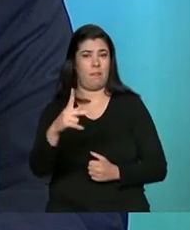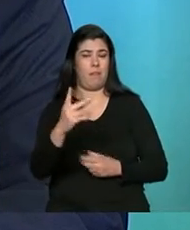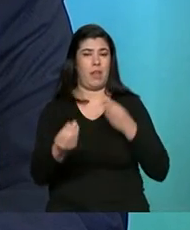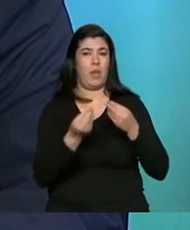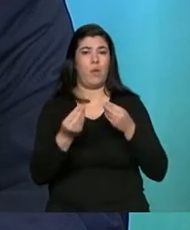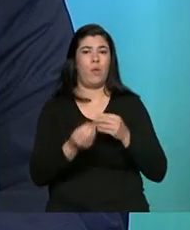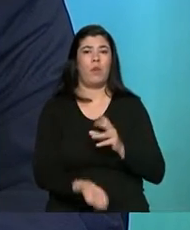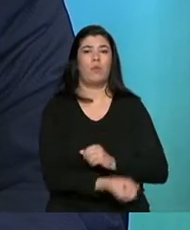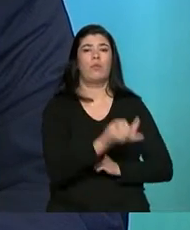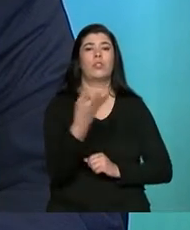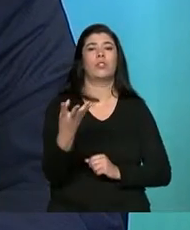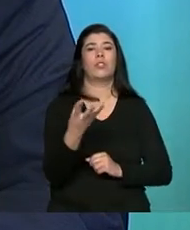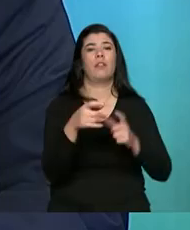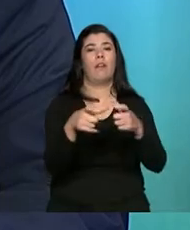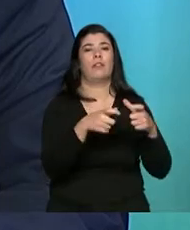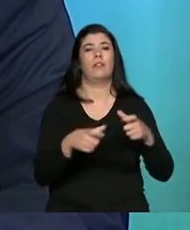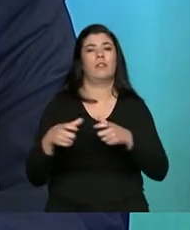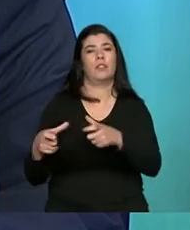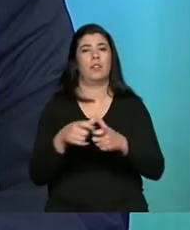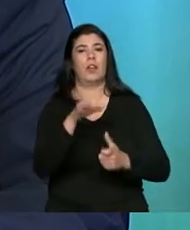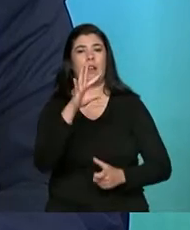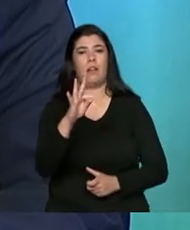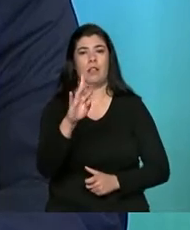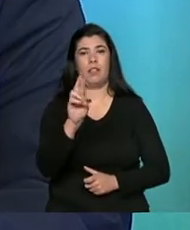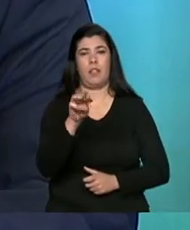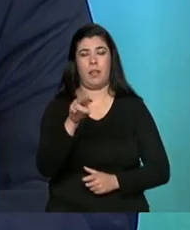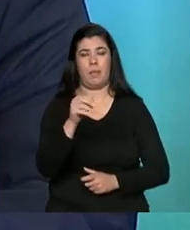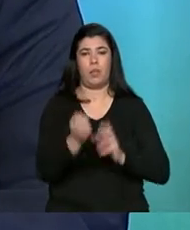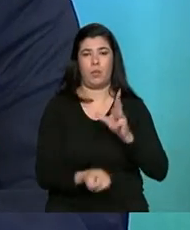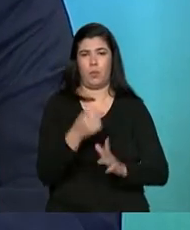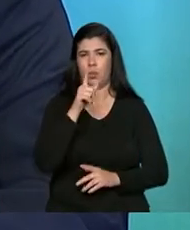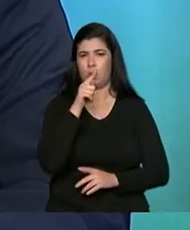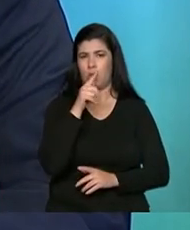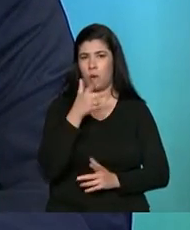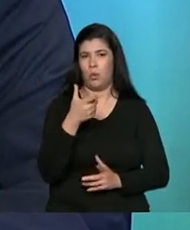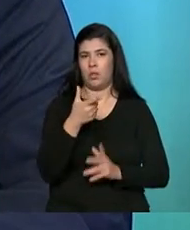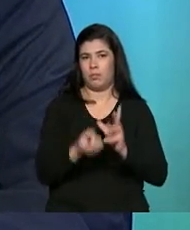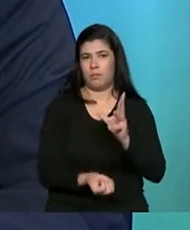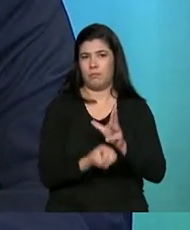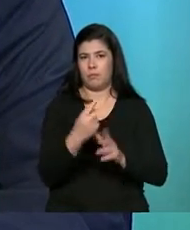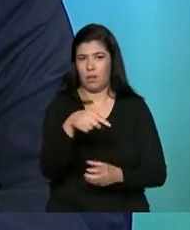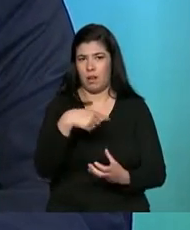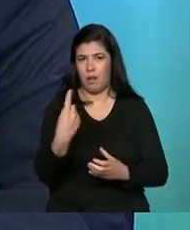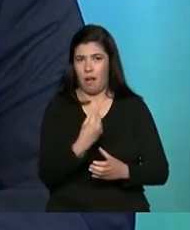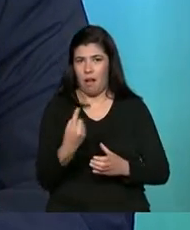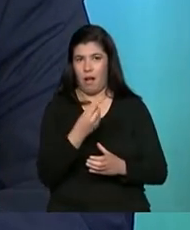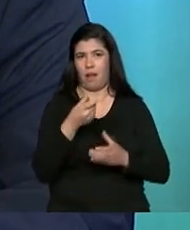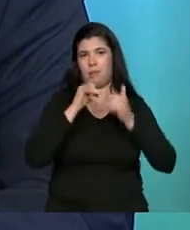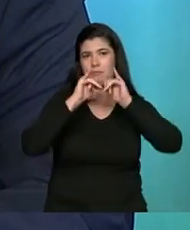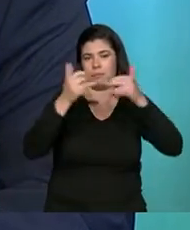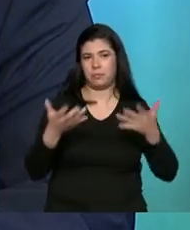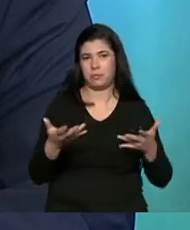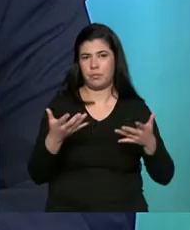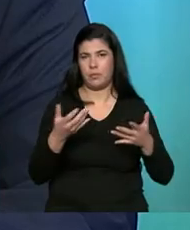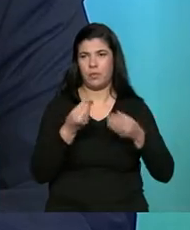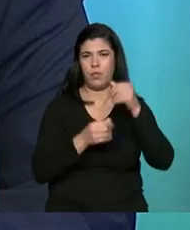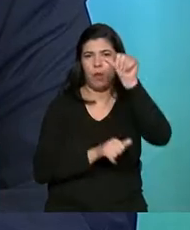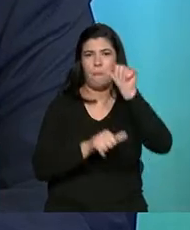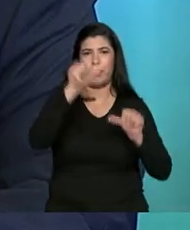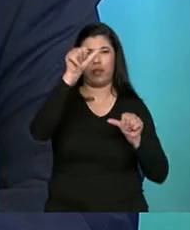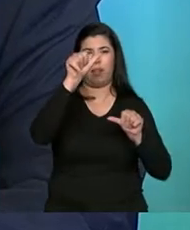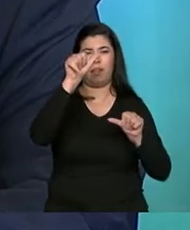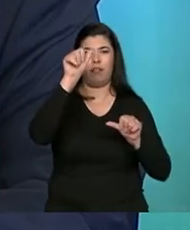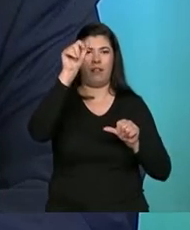para assegurar de que vamos fazer imediatamente uma transição para a bandeira amarela isso não significa dizer